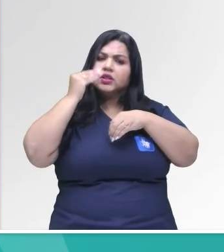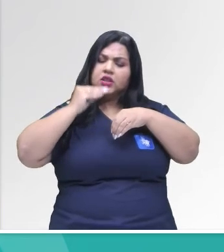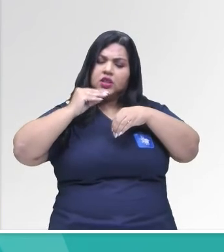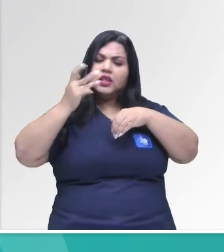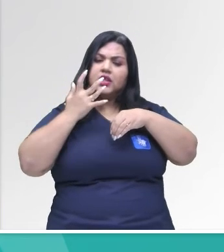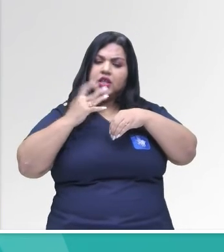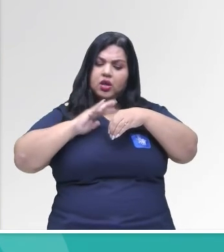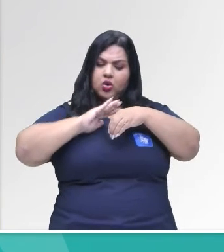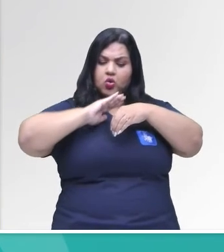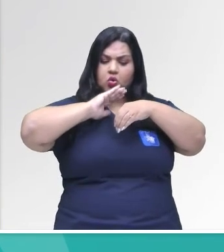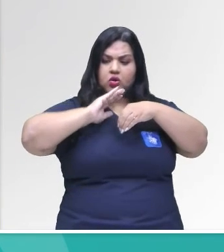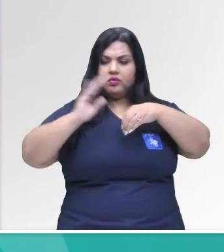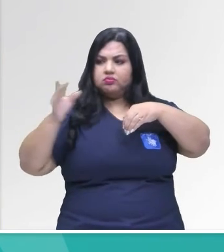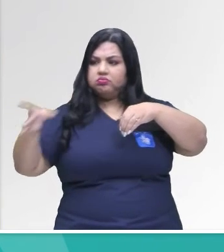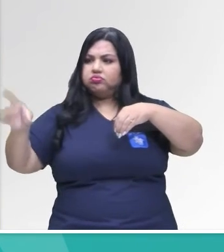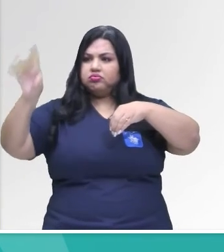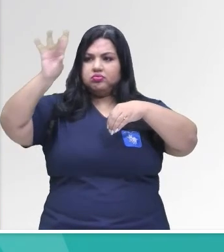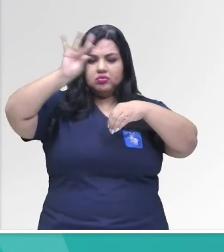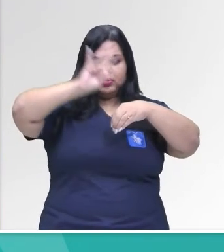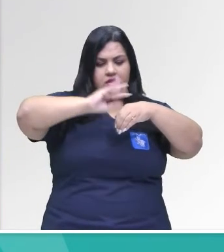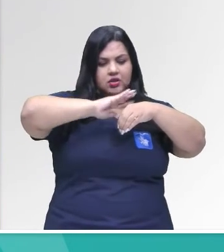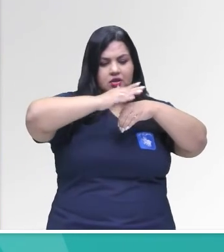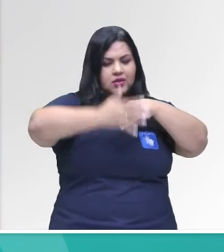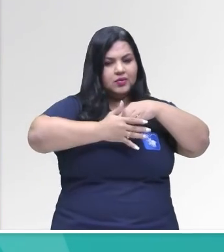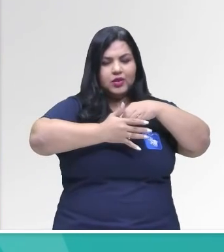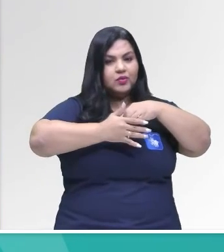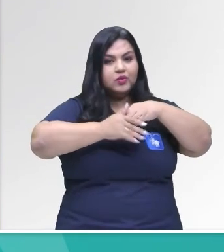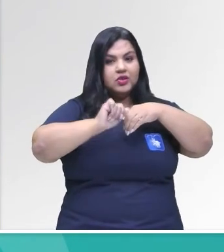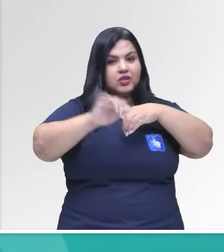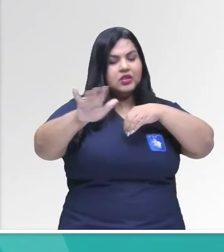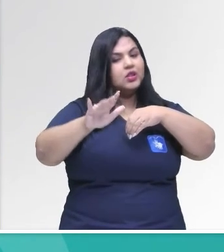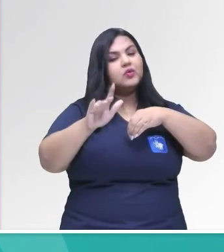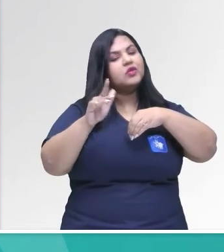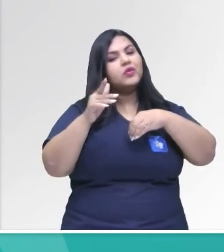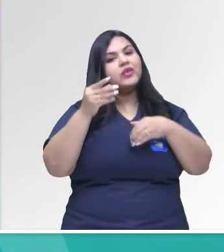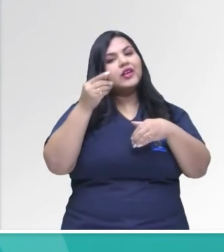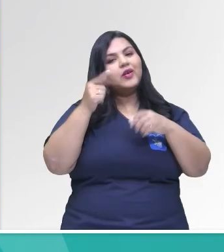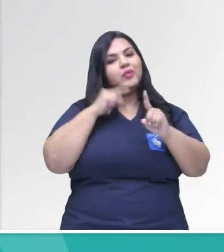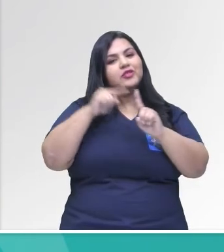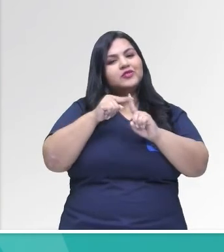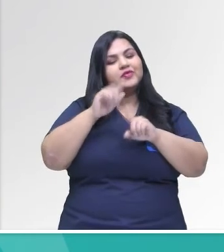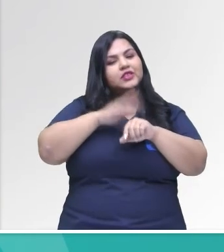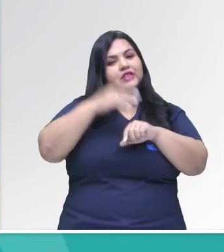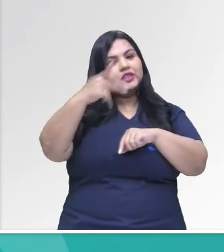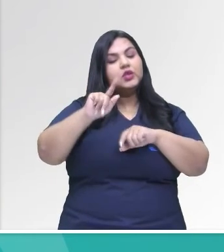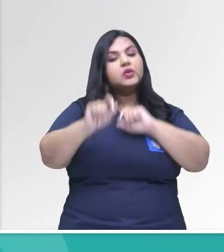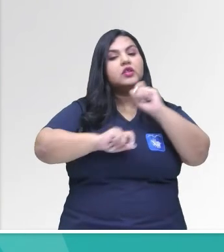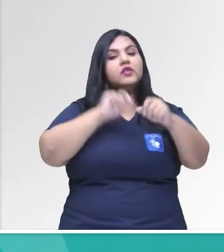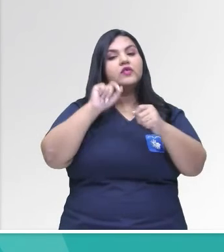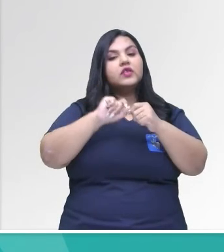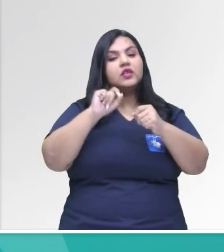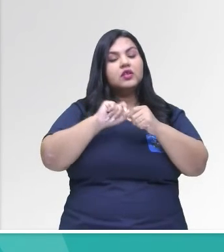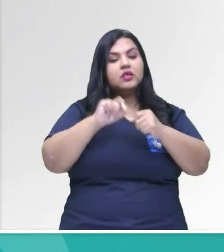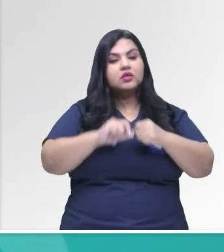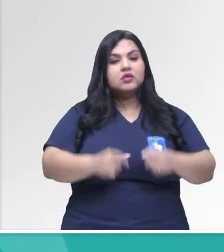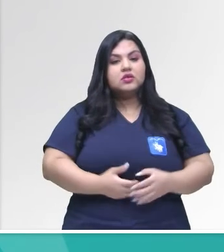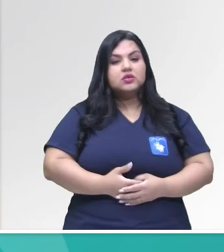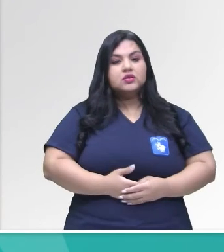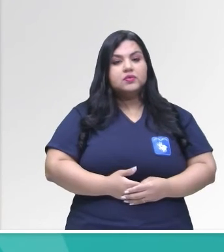cobrir para que não iluminasse mais, porque não era essa a intenção. E aí, o que ele fez? Ele